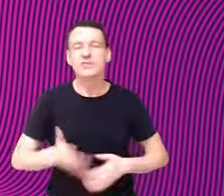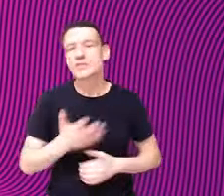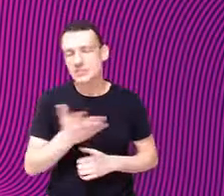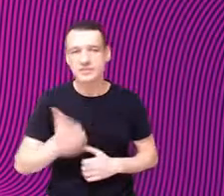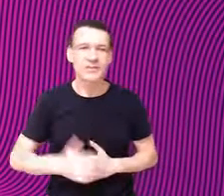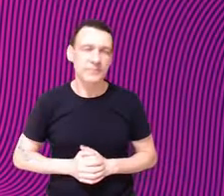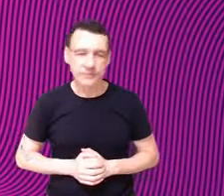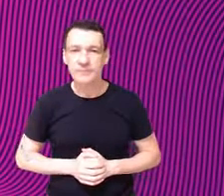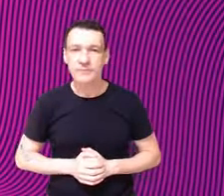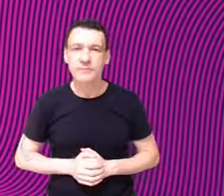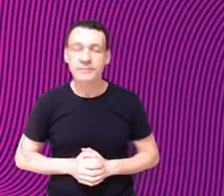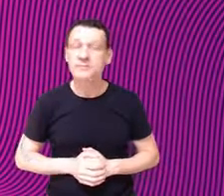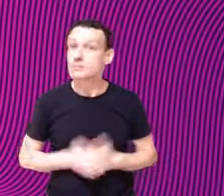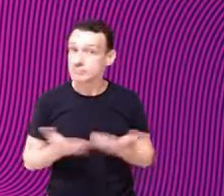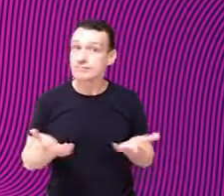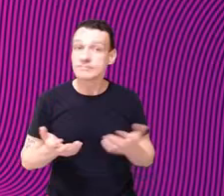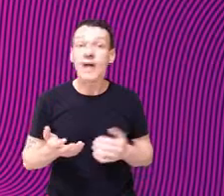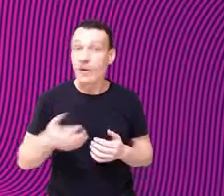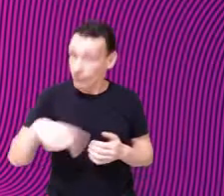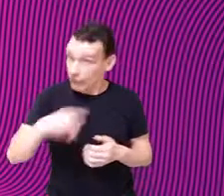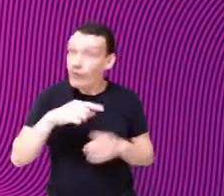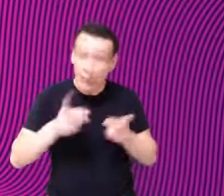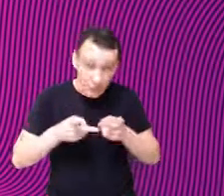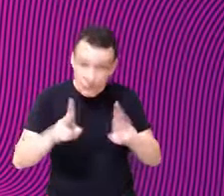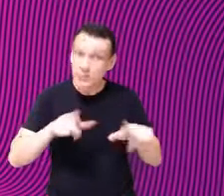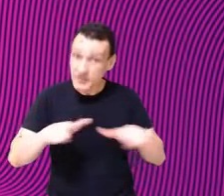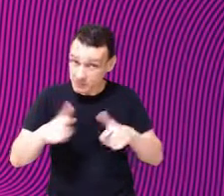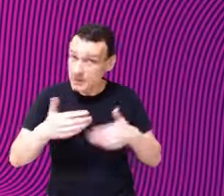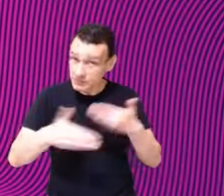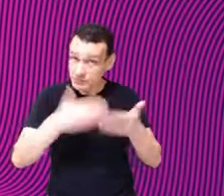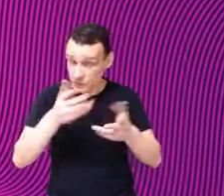vamos para frente, né?